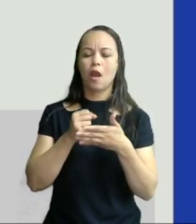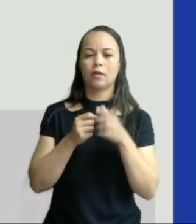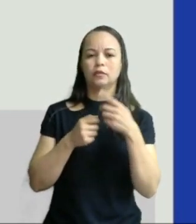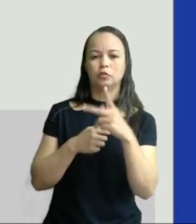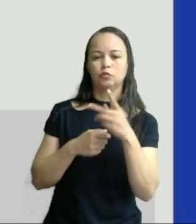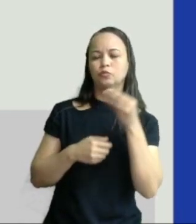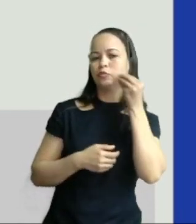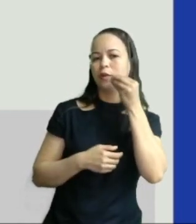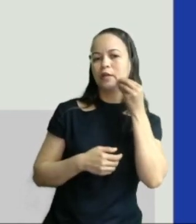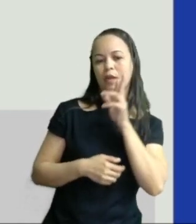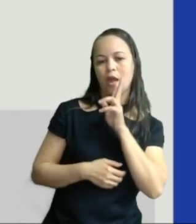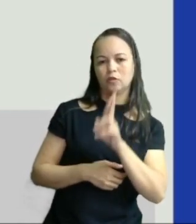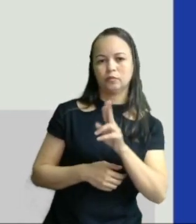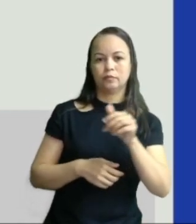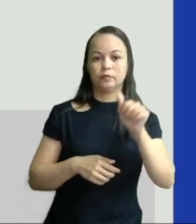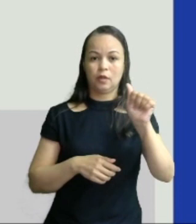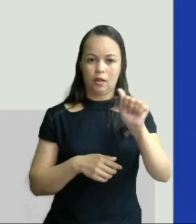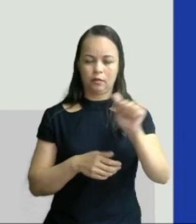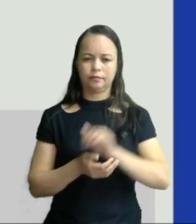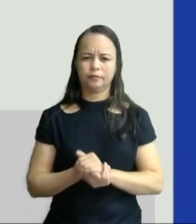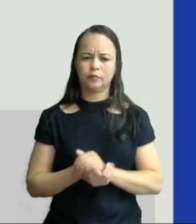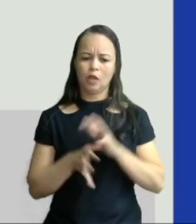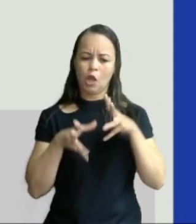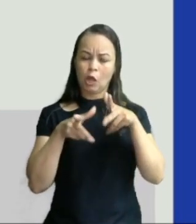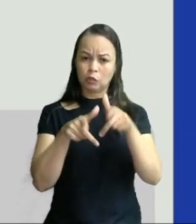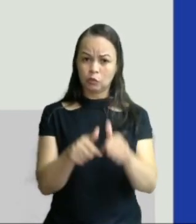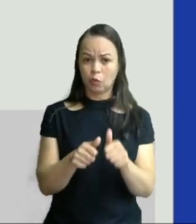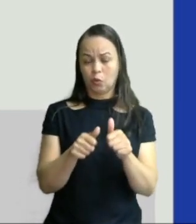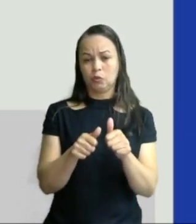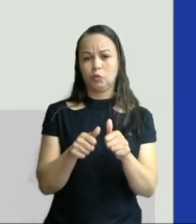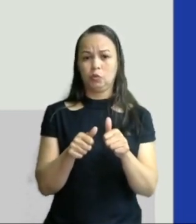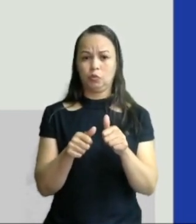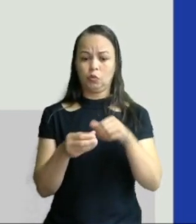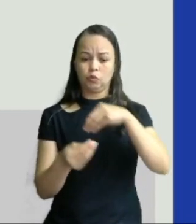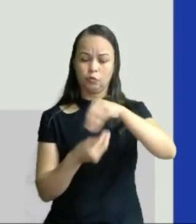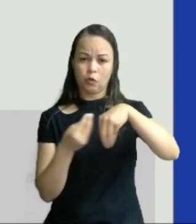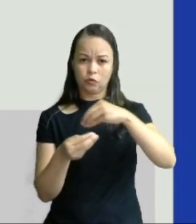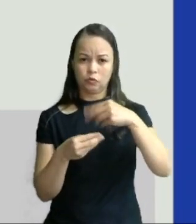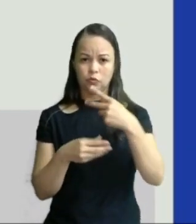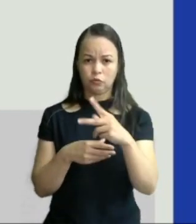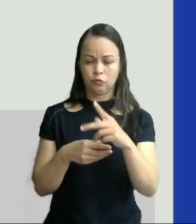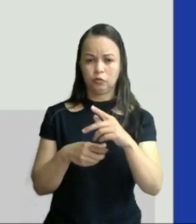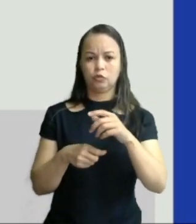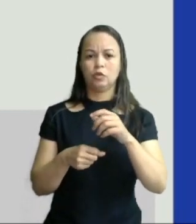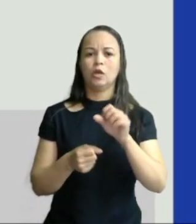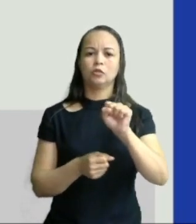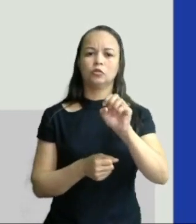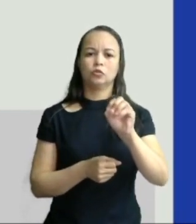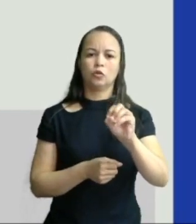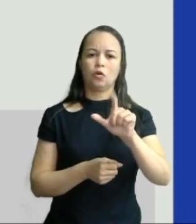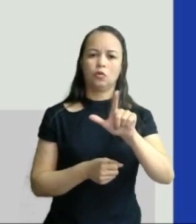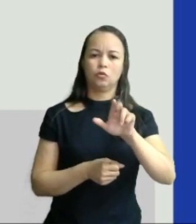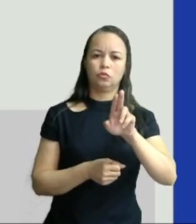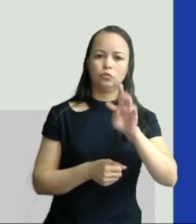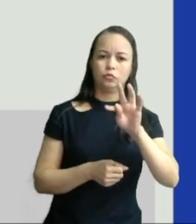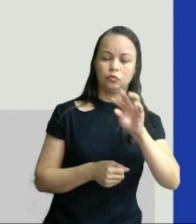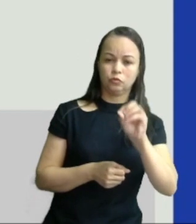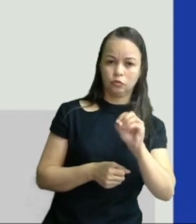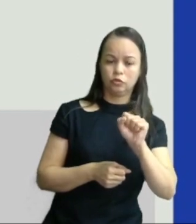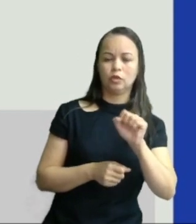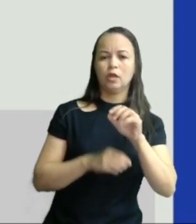experimento, responda. Letra A. Todos os produtos, os solutos, colocados na água,